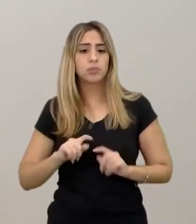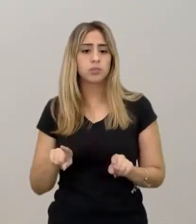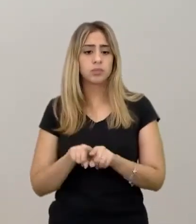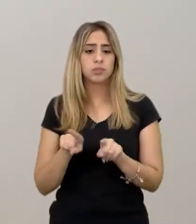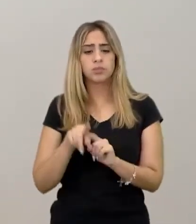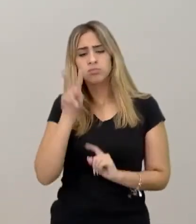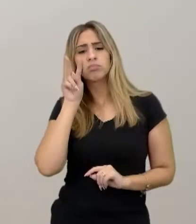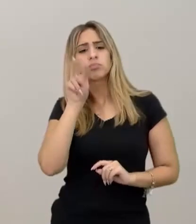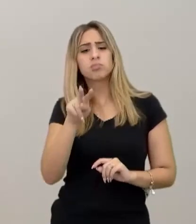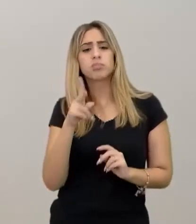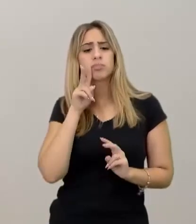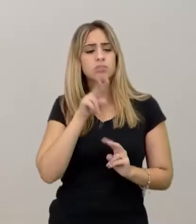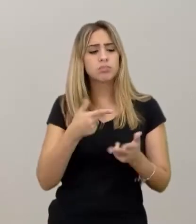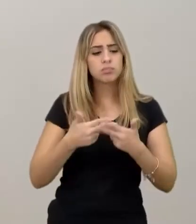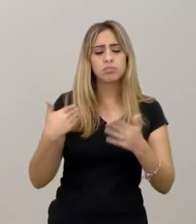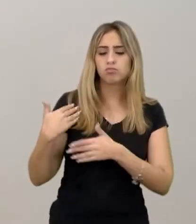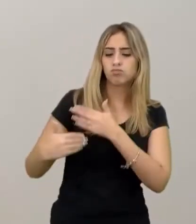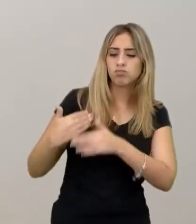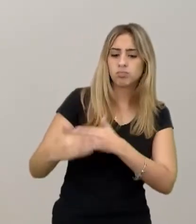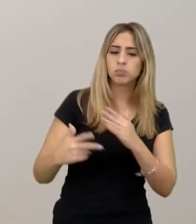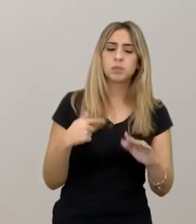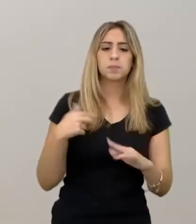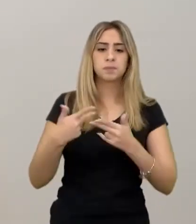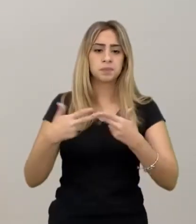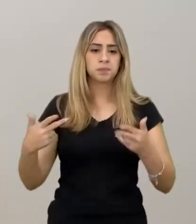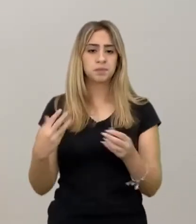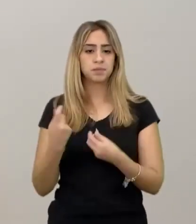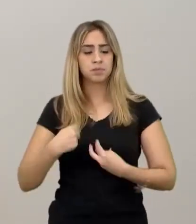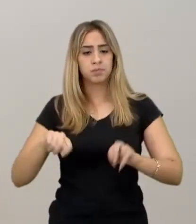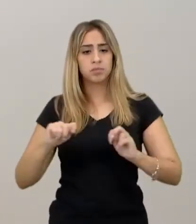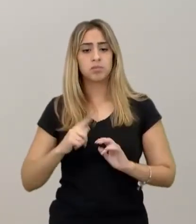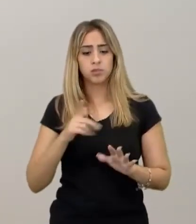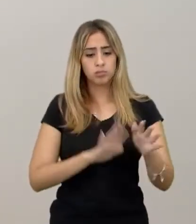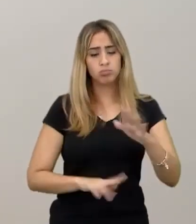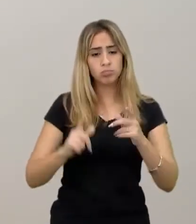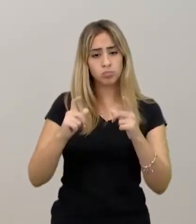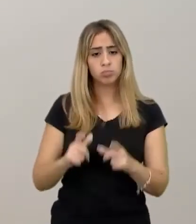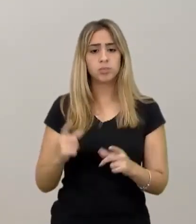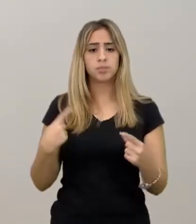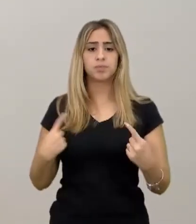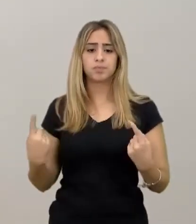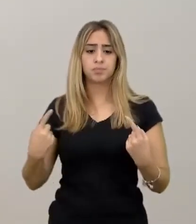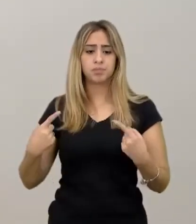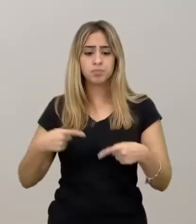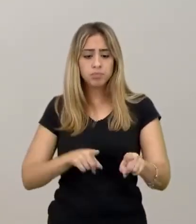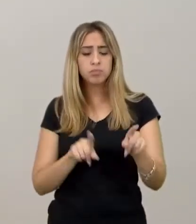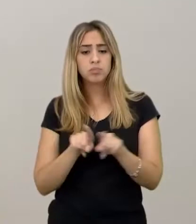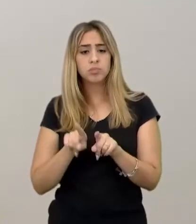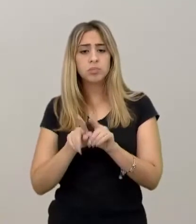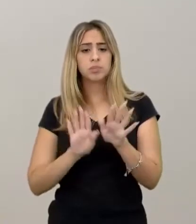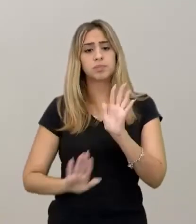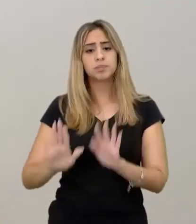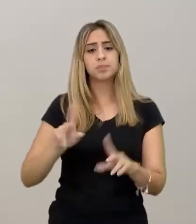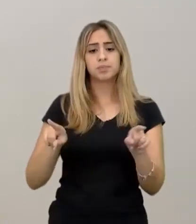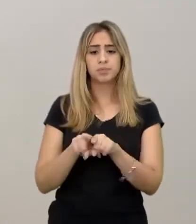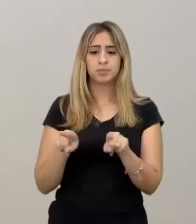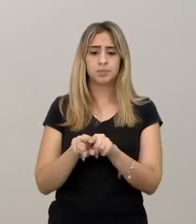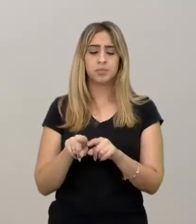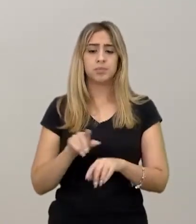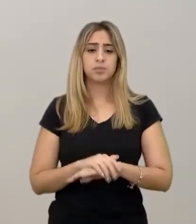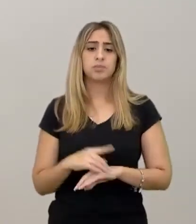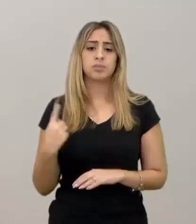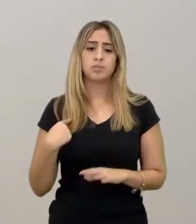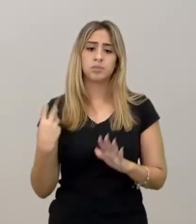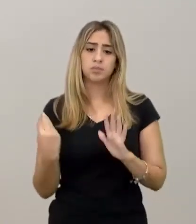Até para verificar isso, né? A potencialidade econômica de uma região versus aí a preservação também do meio.